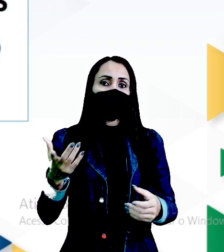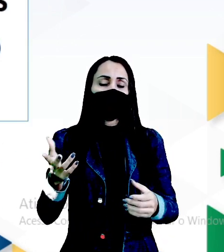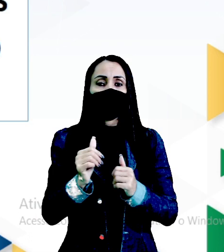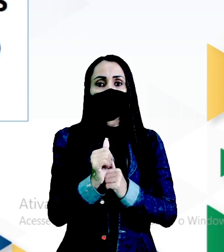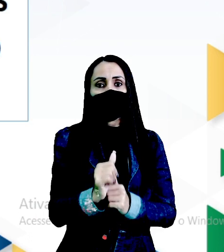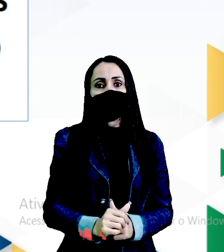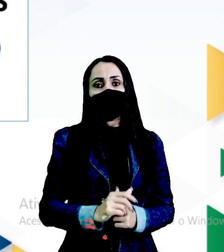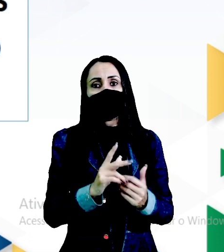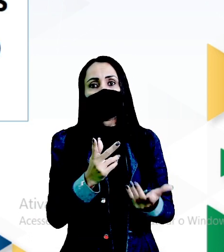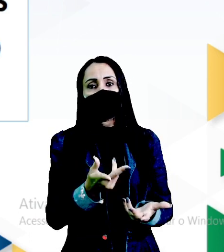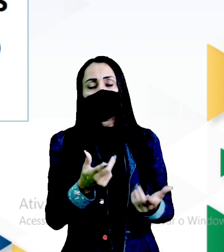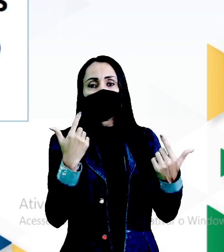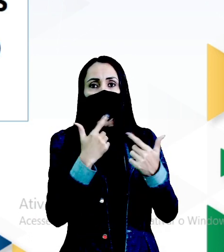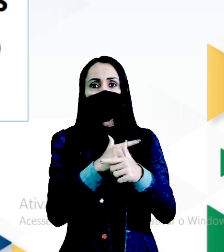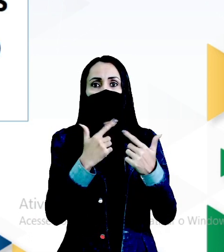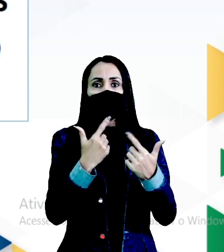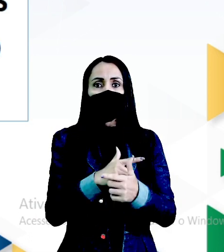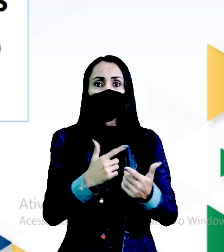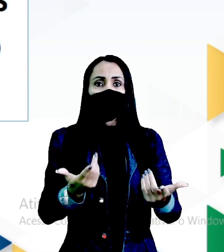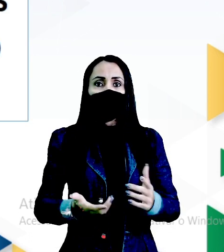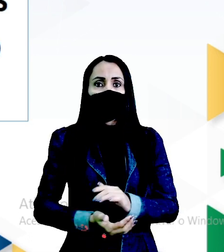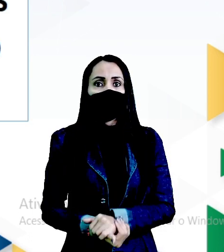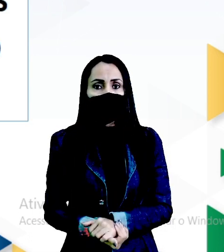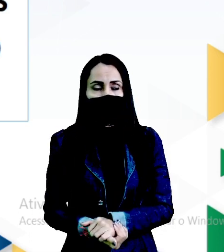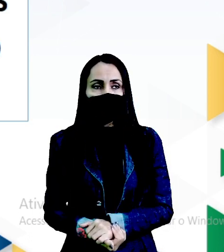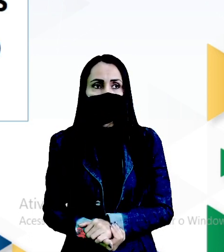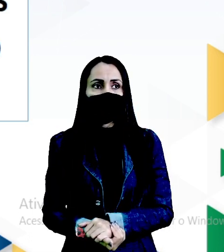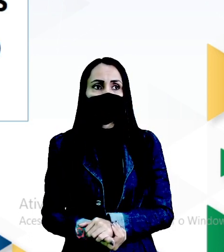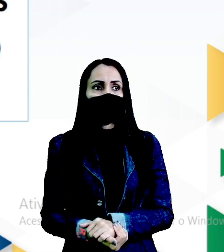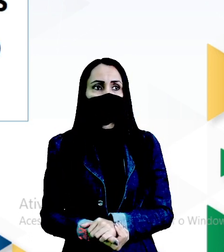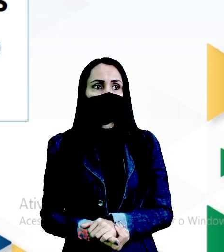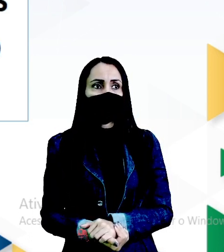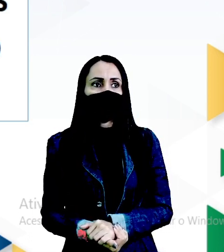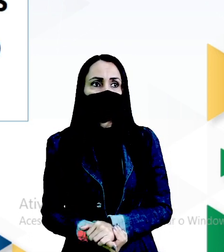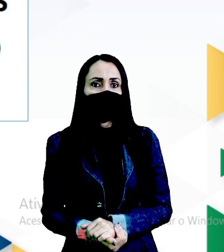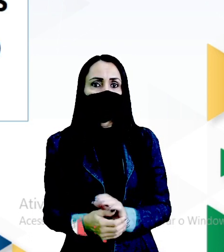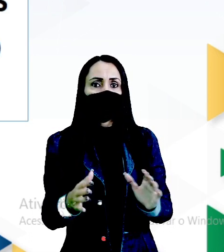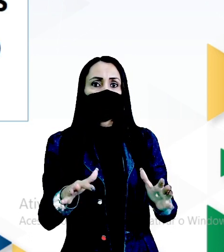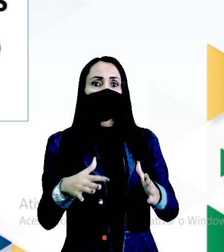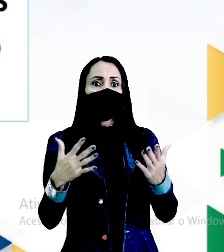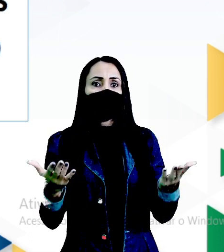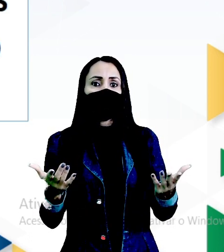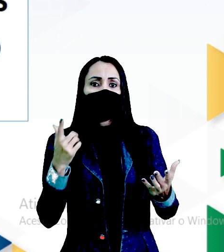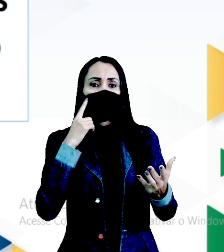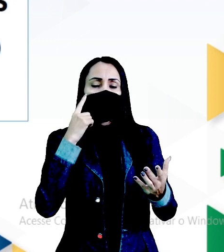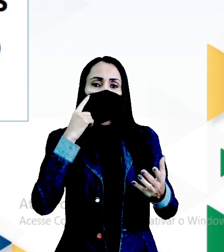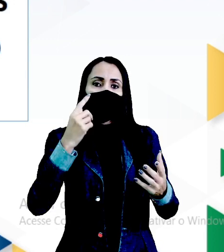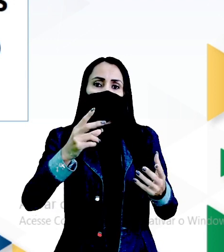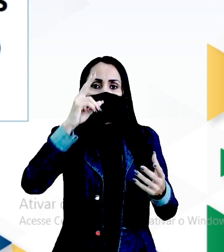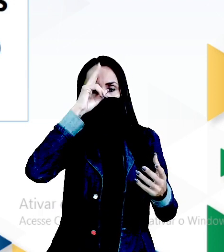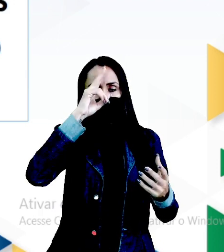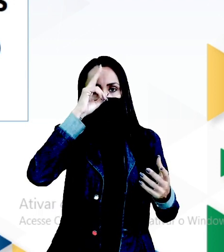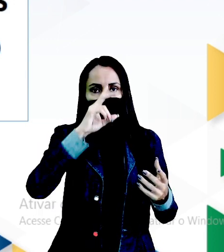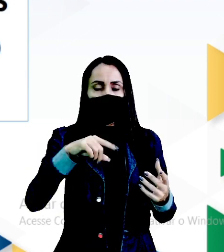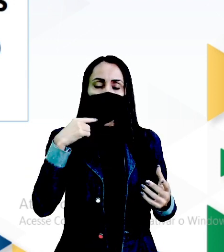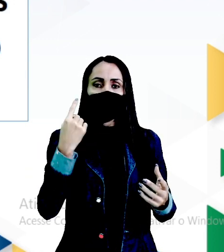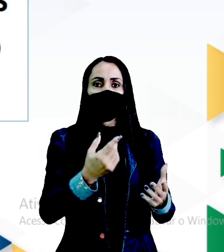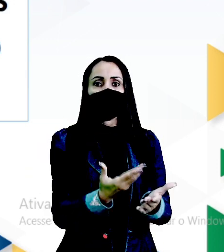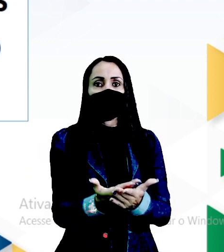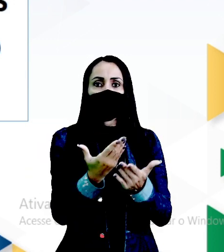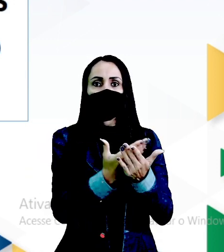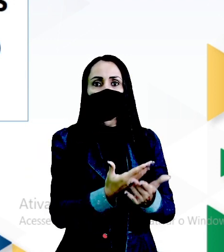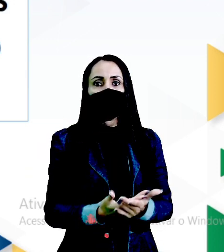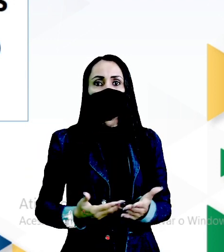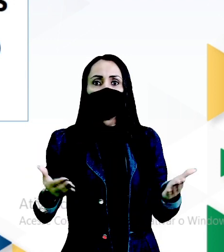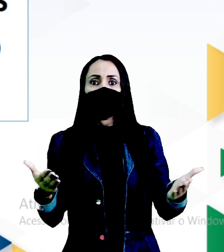humor ou comédia. Então, é o comediante. Então, mais uma vez, lembrando que em nossa aula de hoje